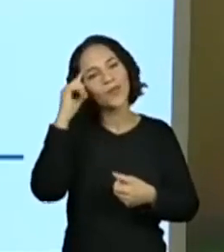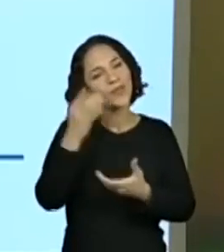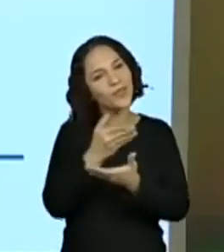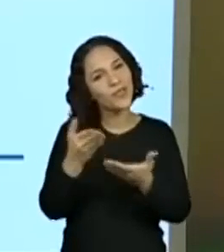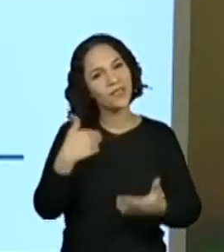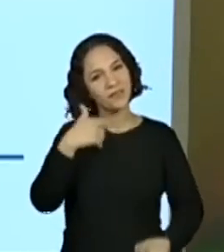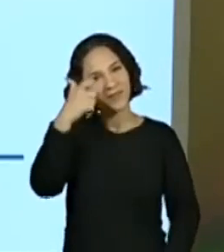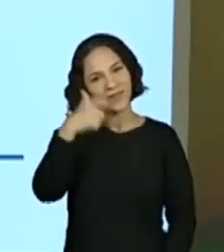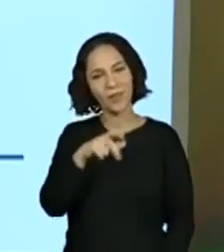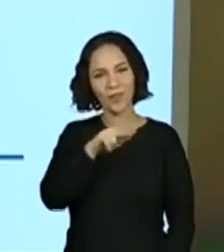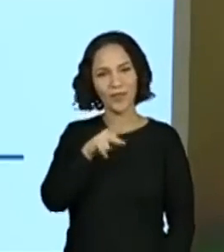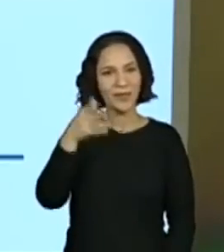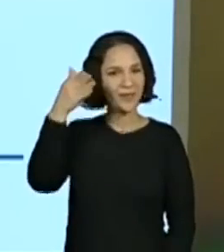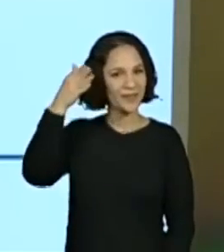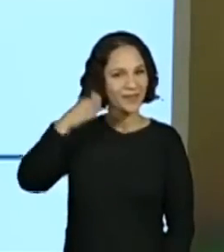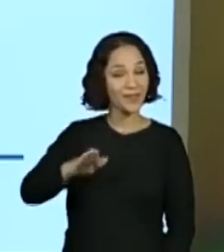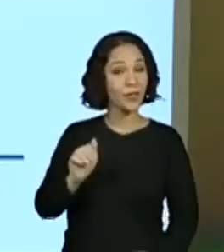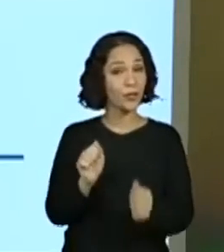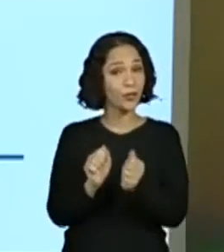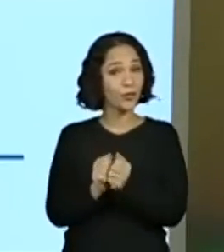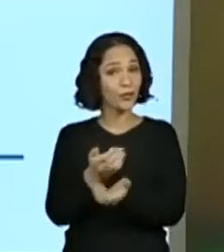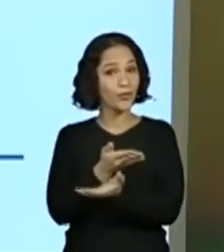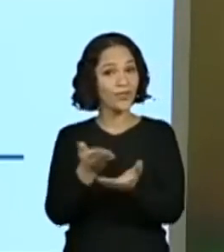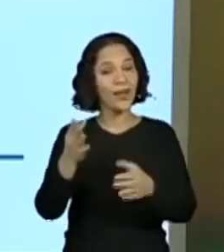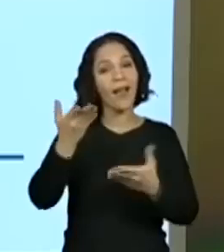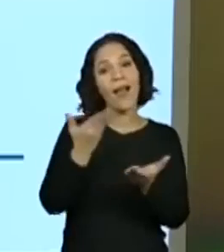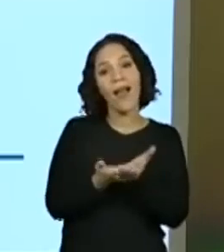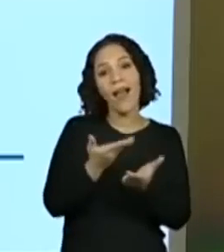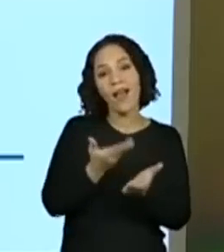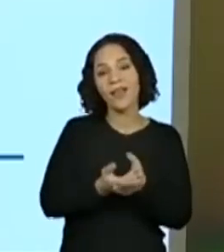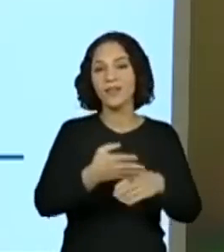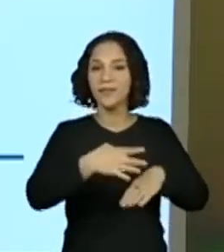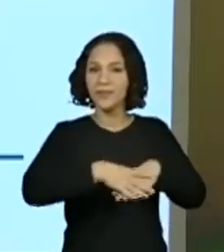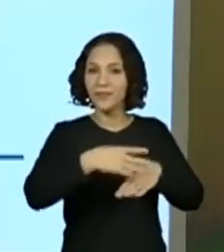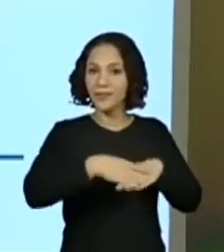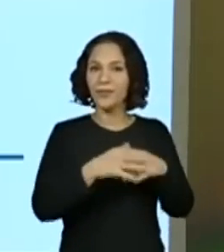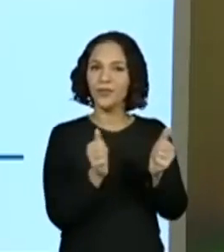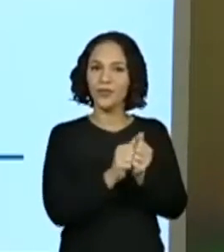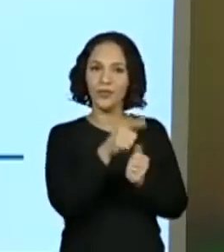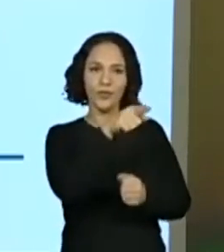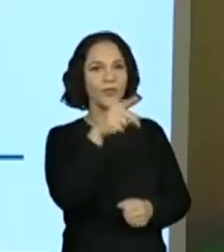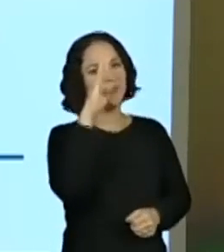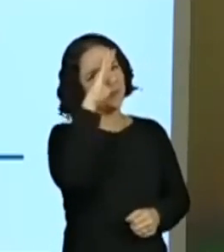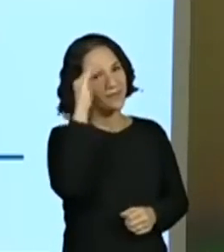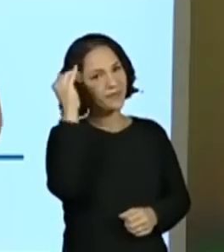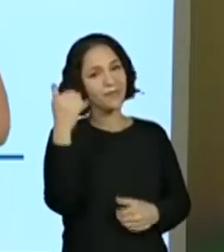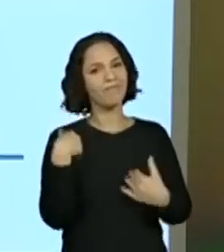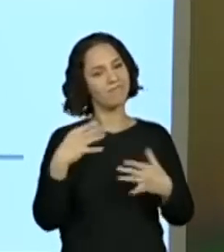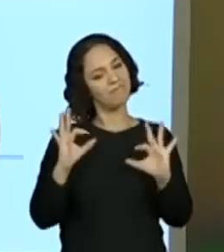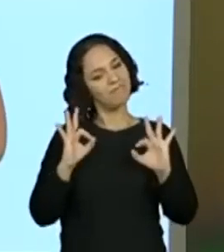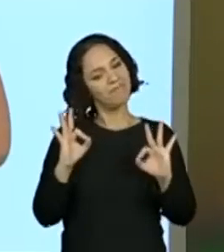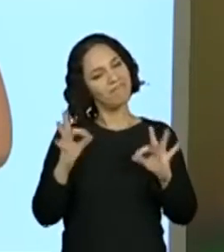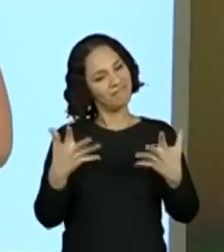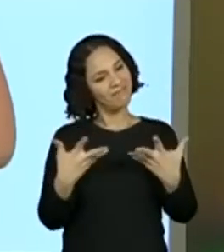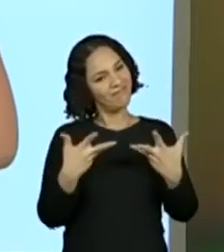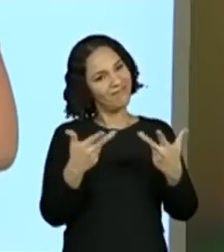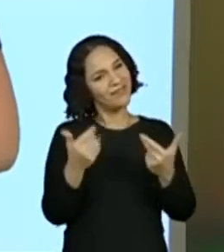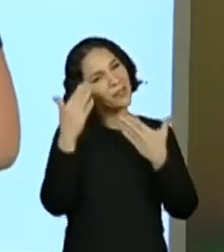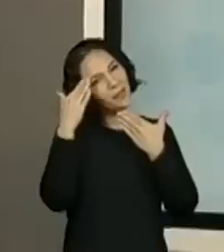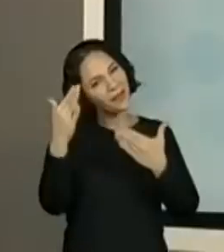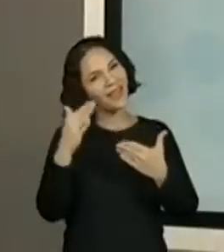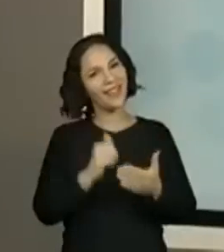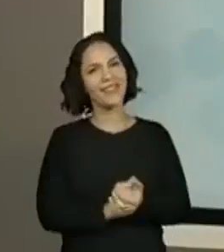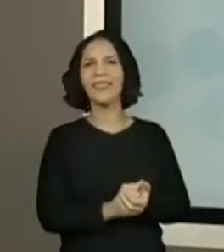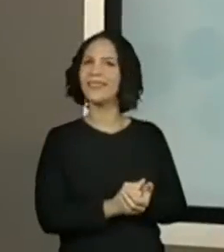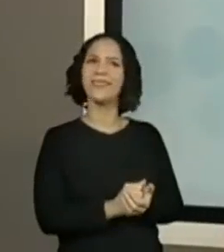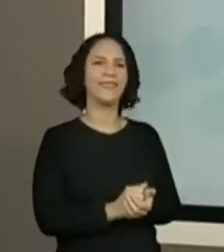professora Franciele e vim acompanhar vocês nessa aula de matemática junto com a professora Rê. E é uma honra estar aqui com vocês. Muito obrigada, Pro.